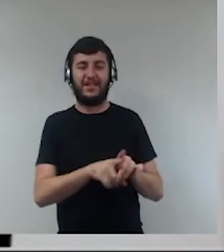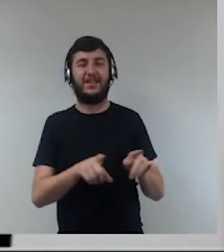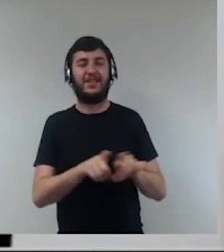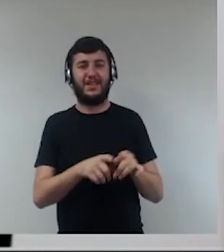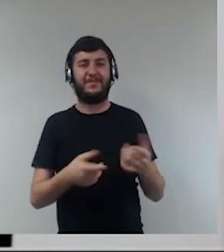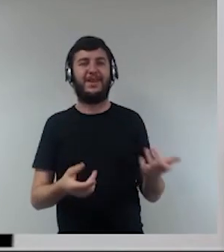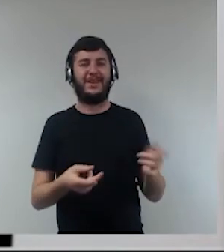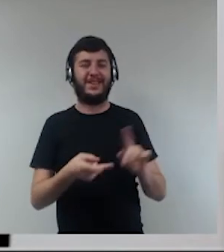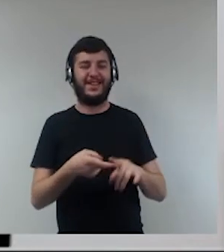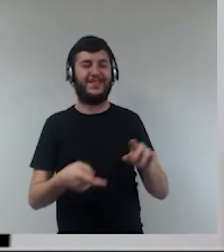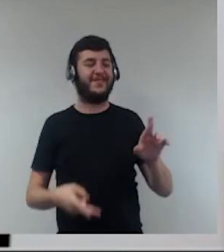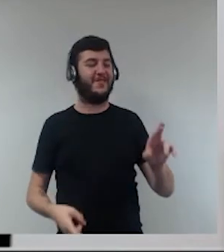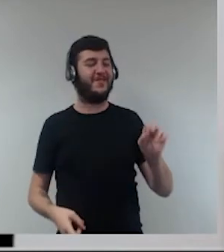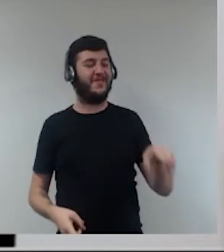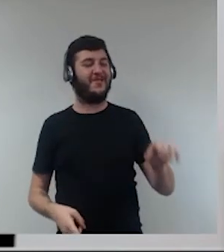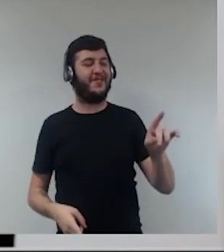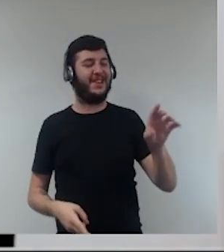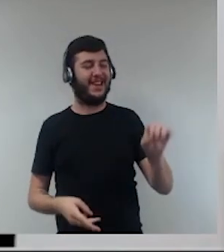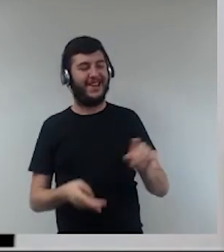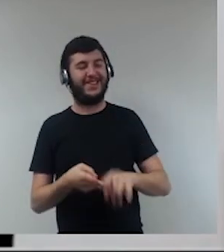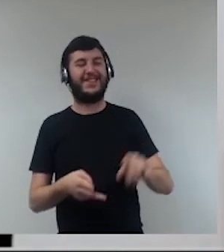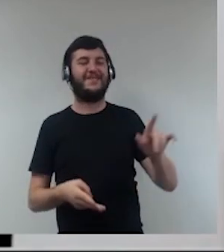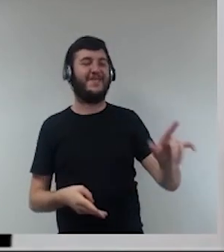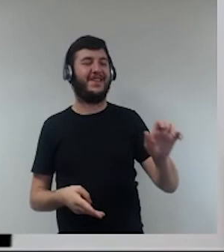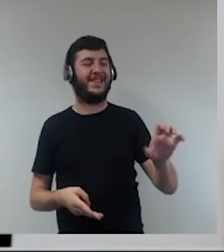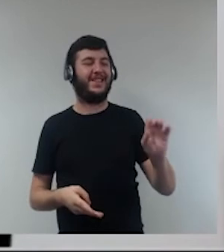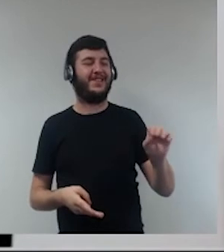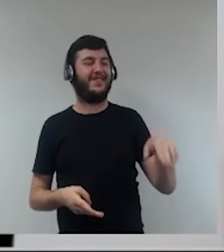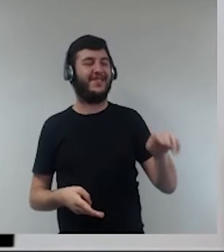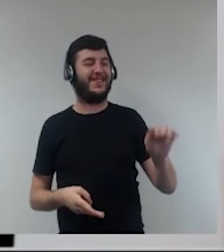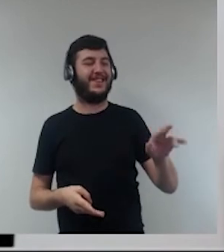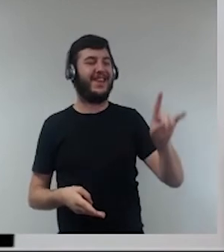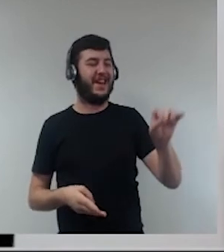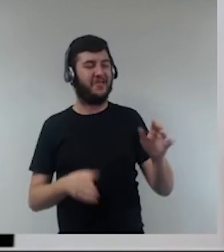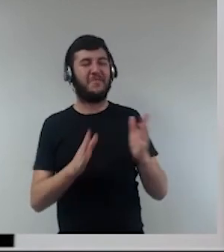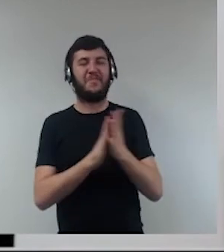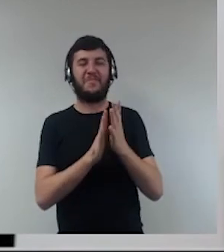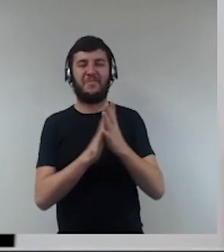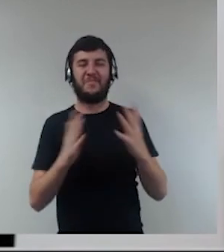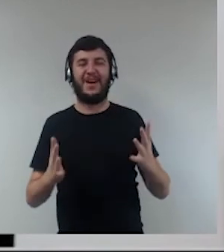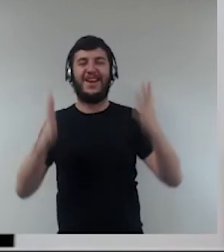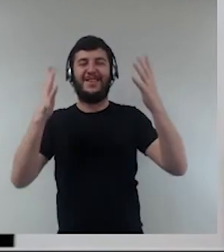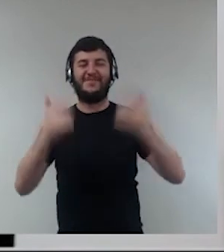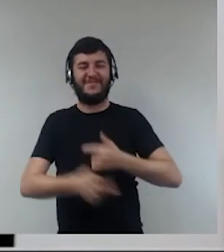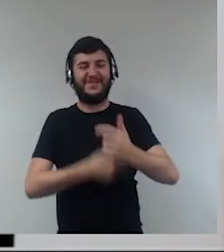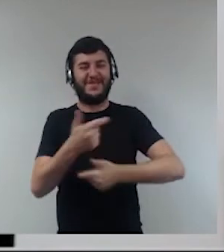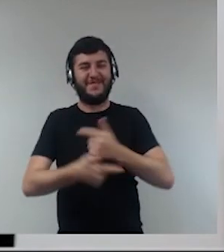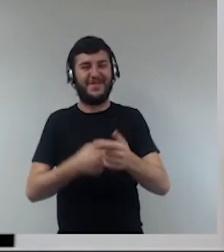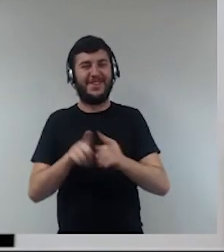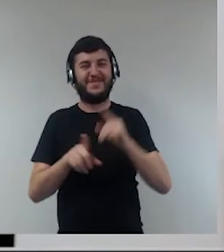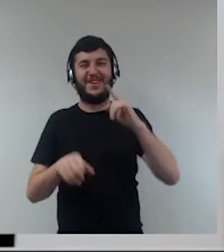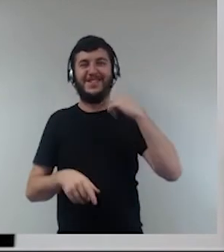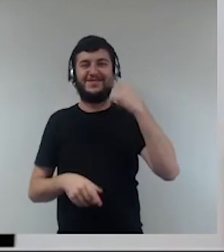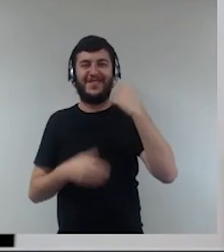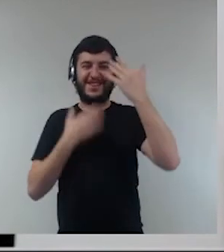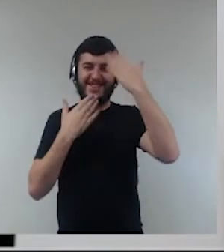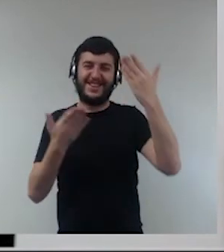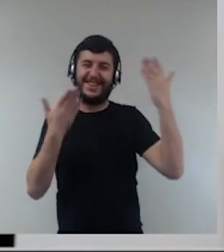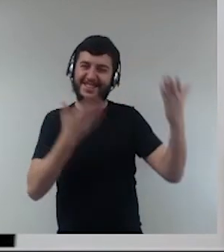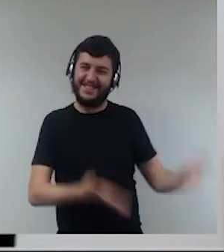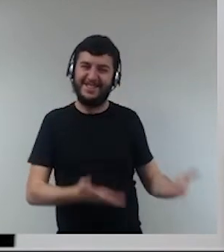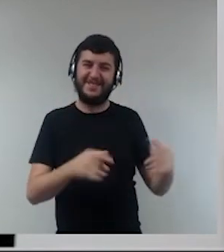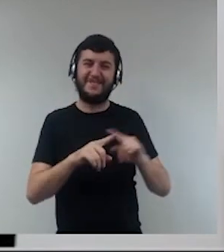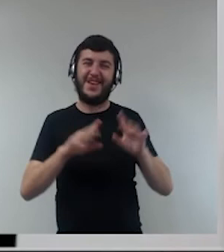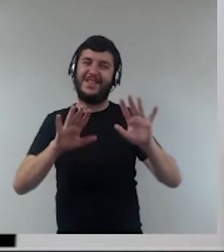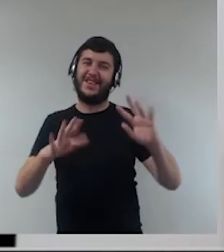o querido amigo Ronaldo e com o Leonardo da Cunha. Parabéns, Rony, pela iniciativa. A advocacia lhe agradece muito, viu? Infelizmente, a